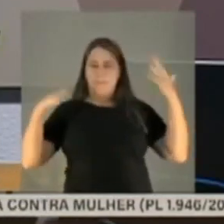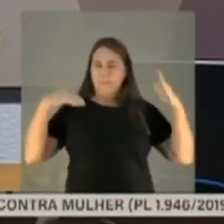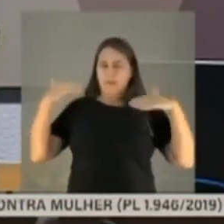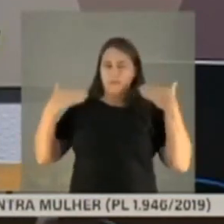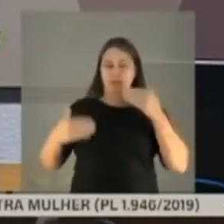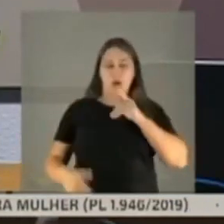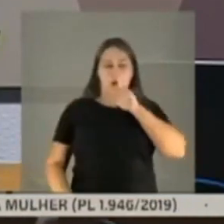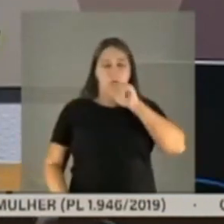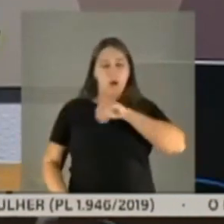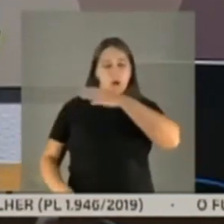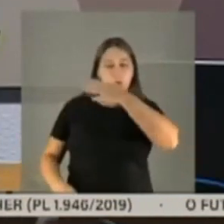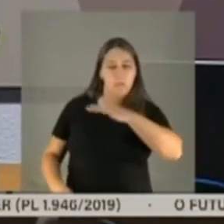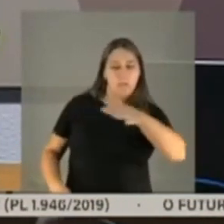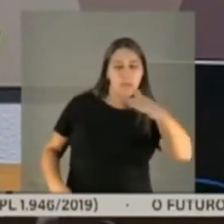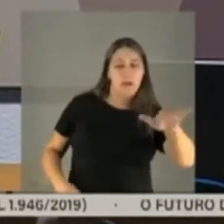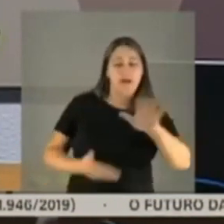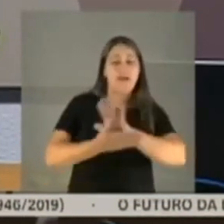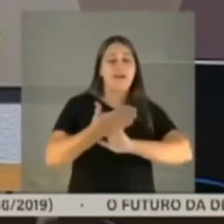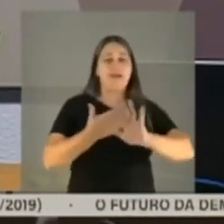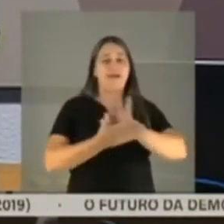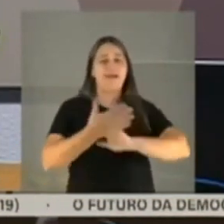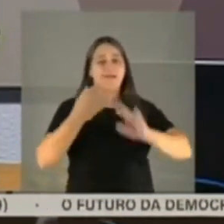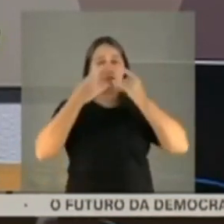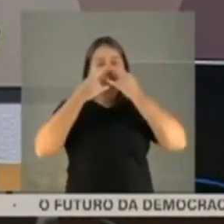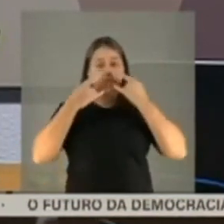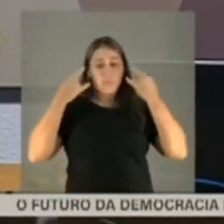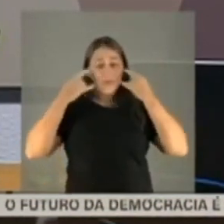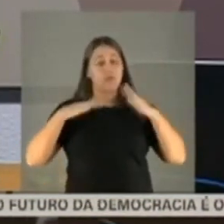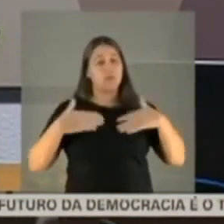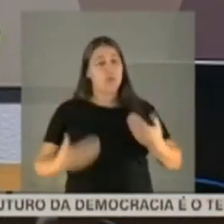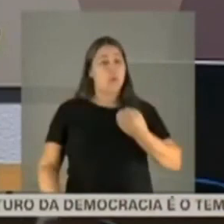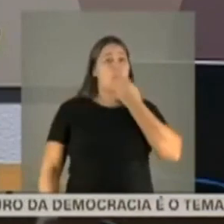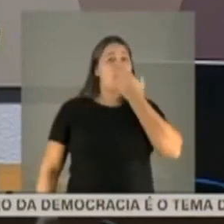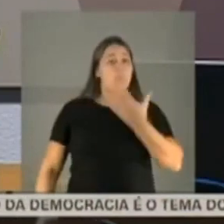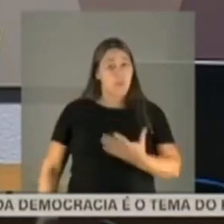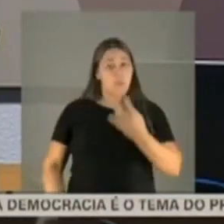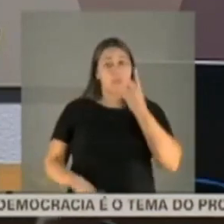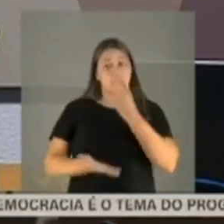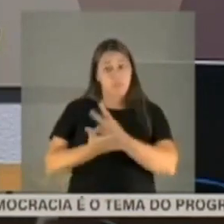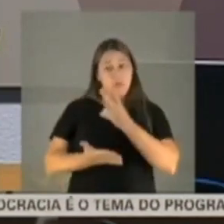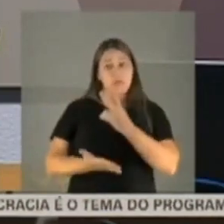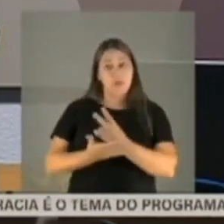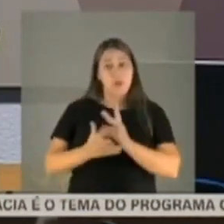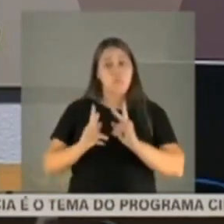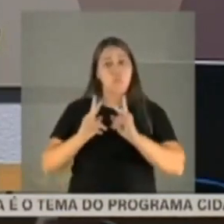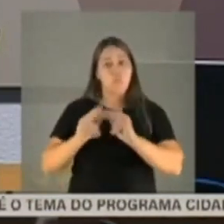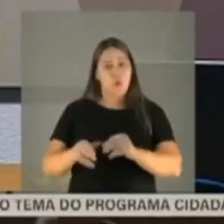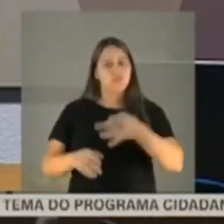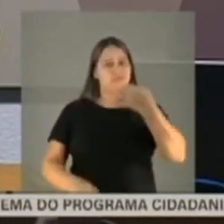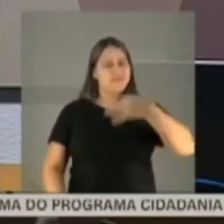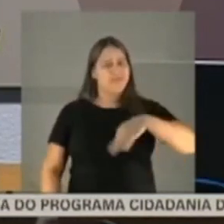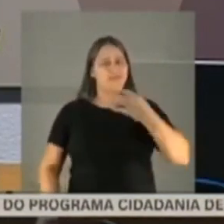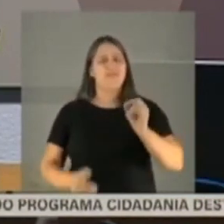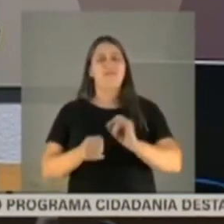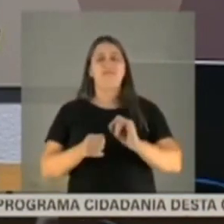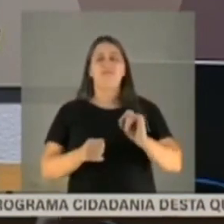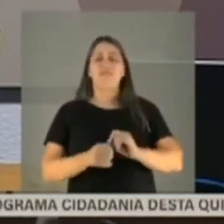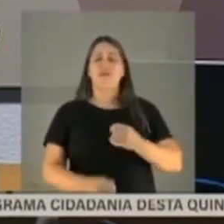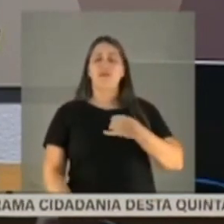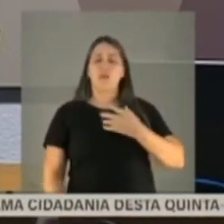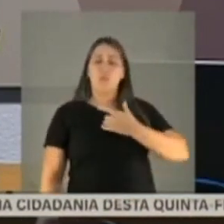máscara. Bom faria Sua Excelência se tivesse mantido essa conduta correta que fez em relação